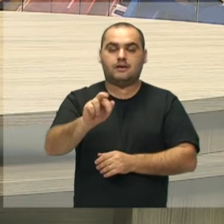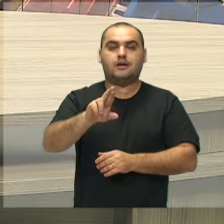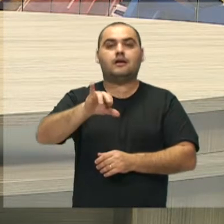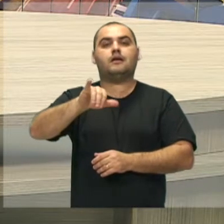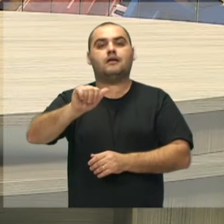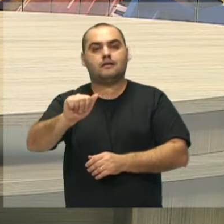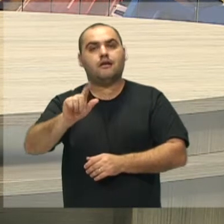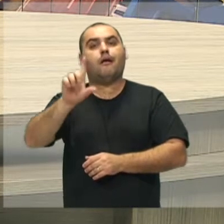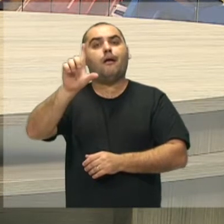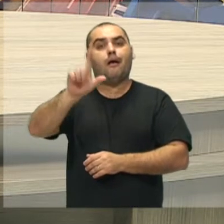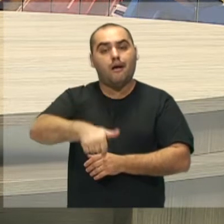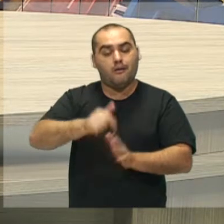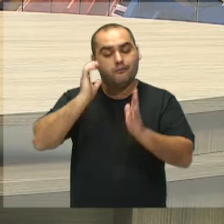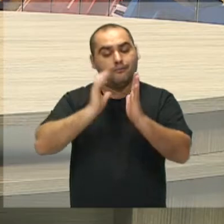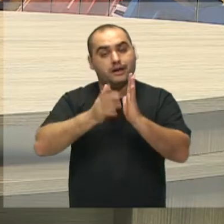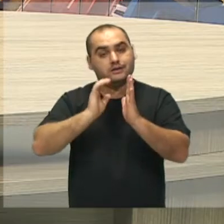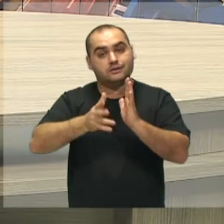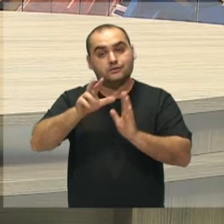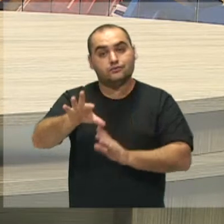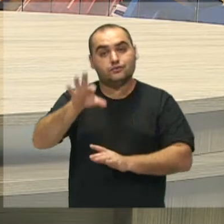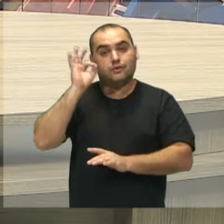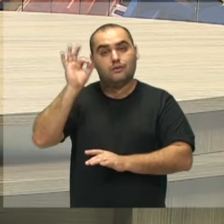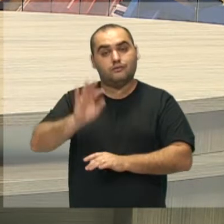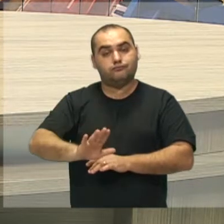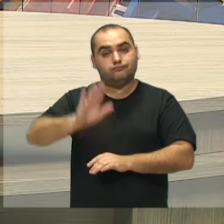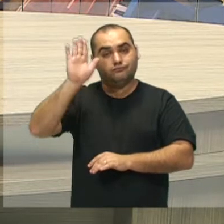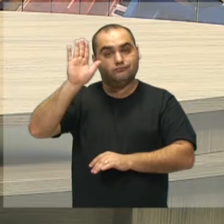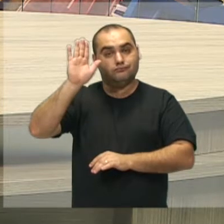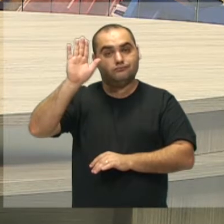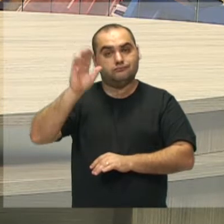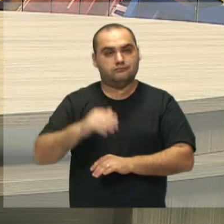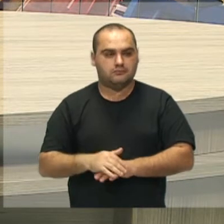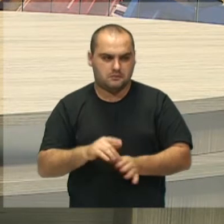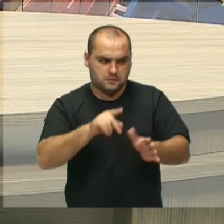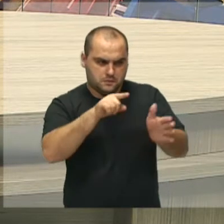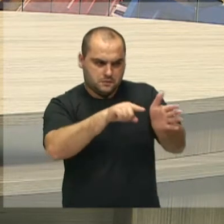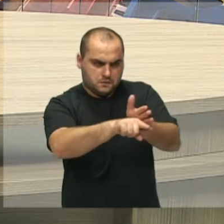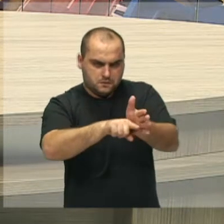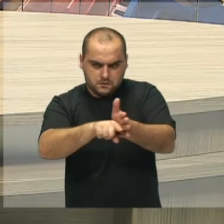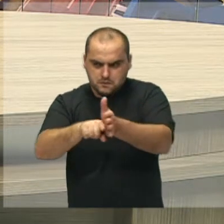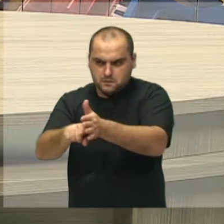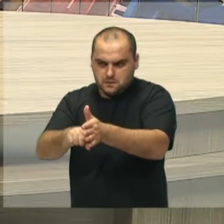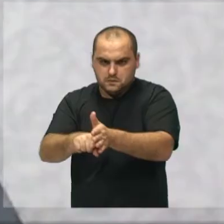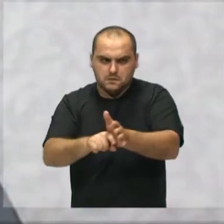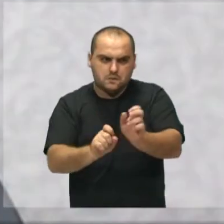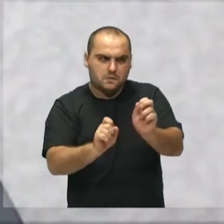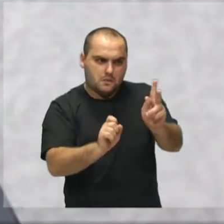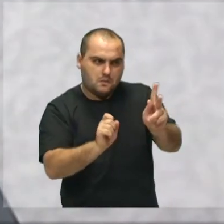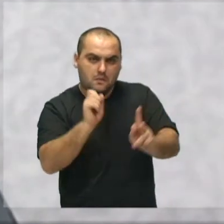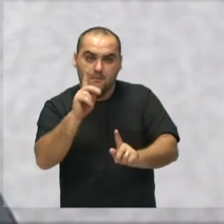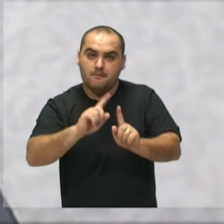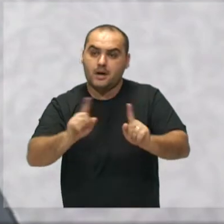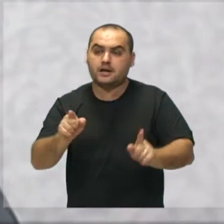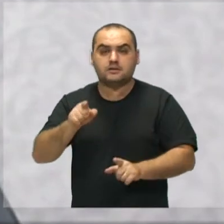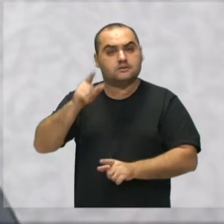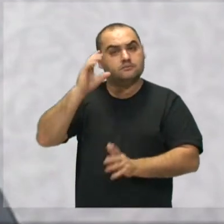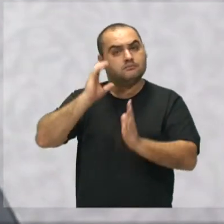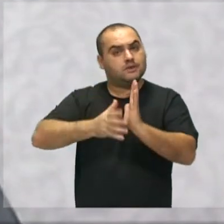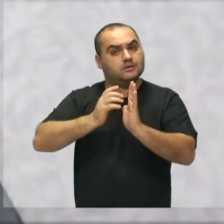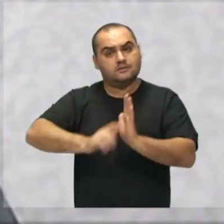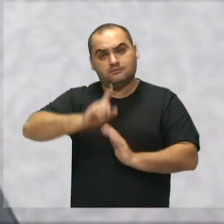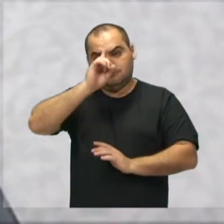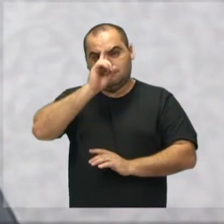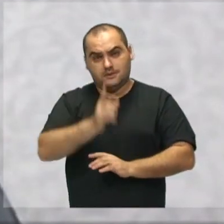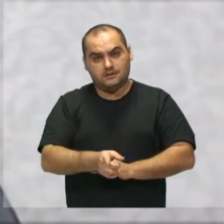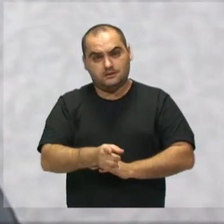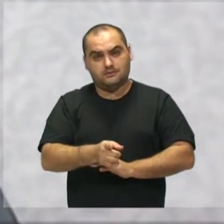decide o candidato. Apesar de fazer pesquisa, consultas e tudo mais. Mas é ele que decide. Isso a gente